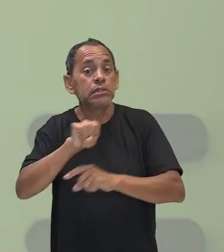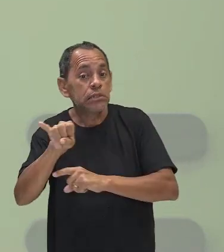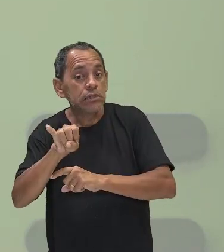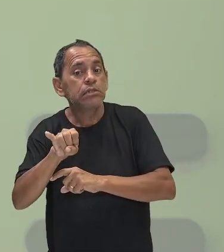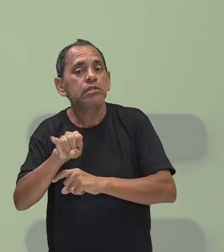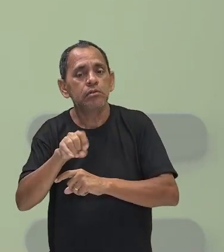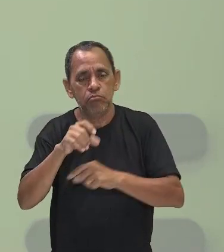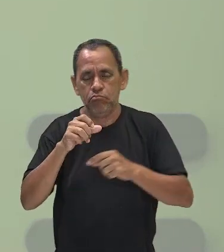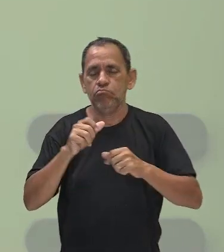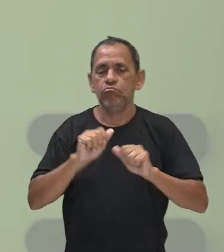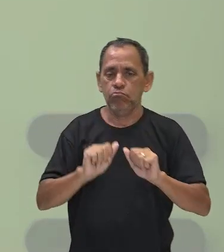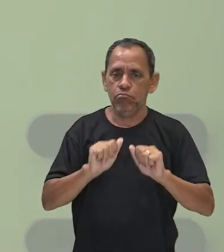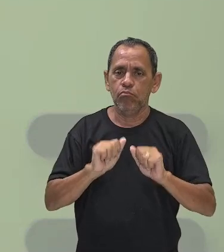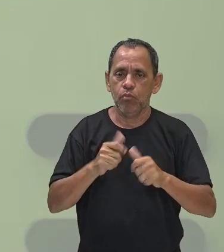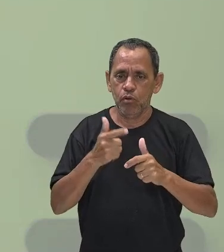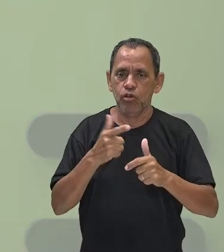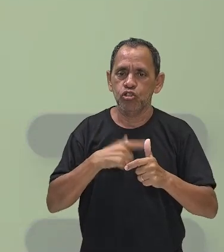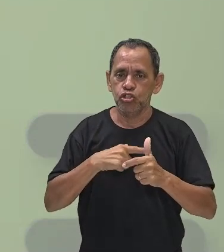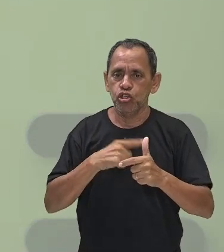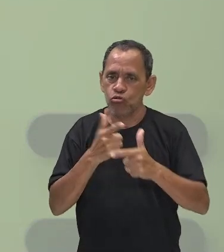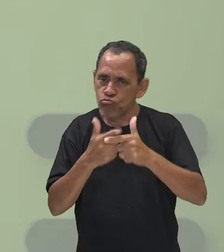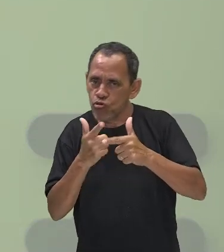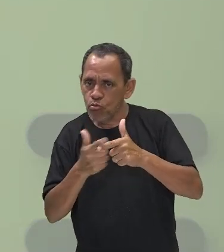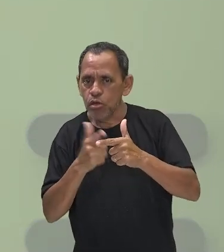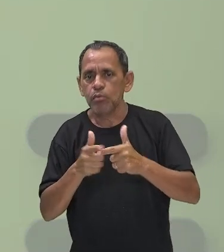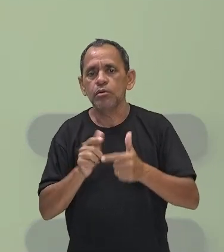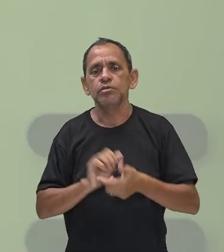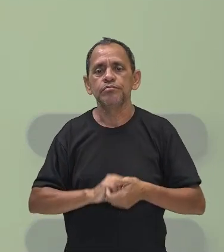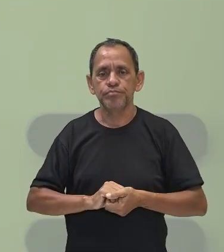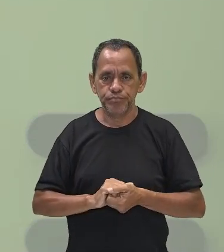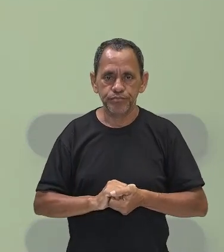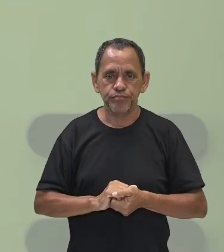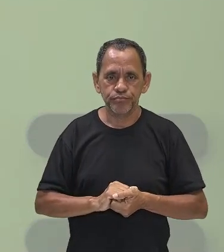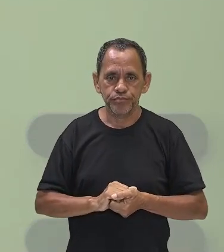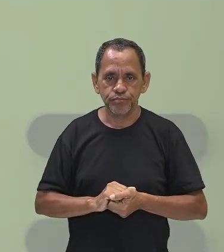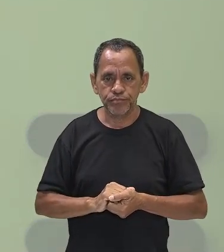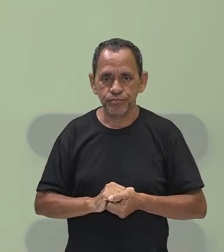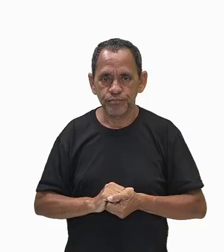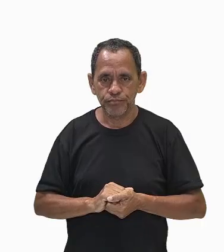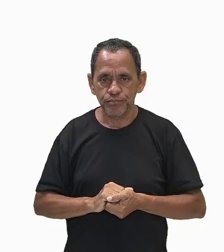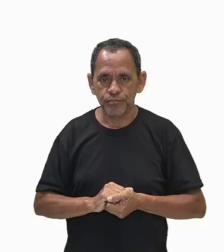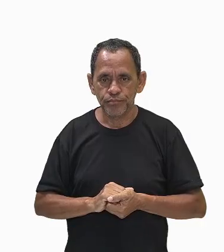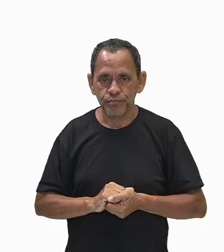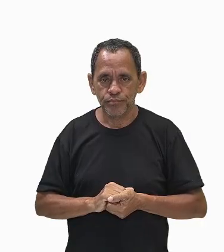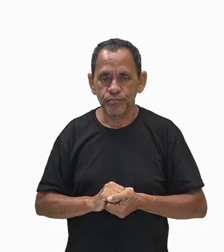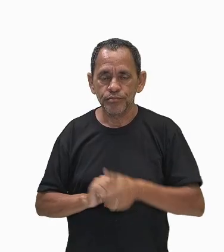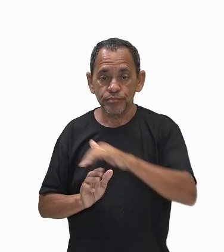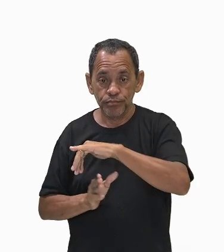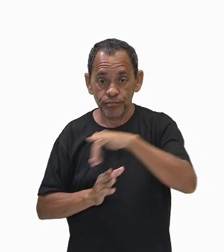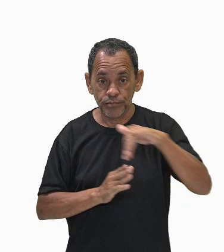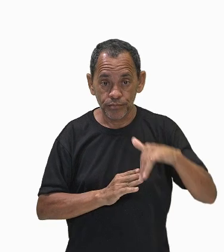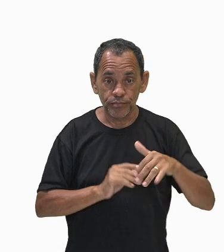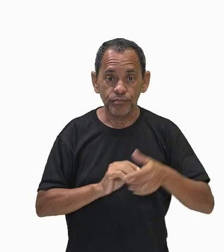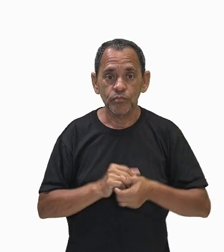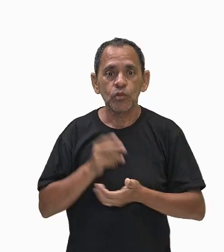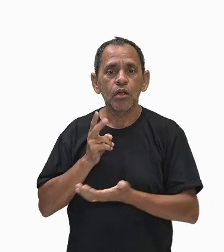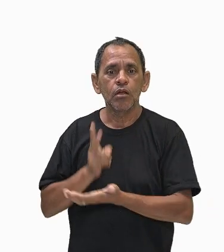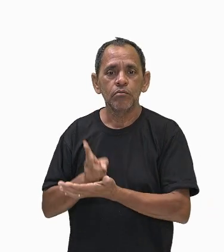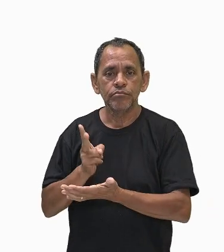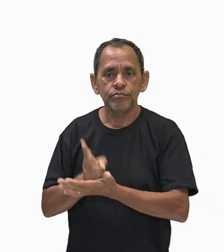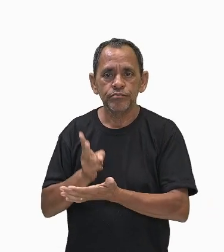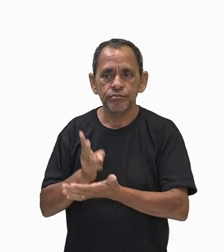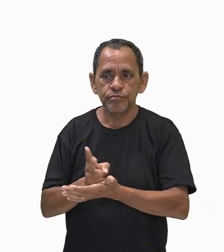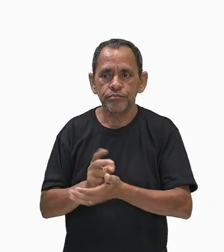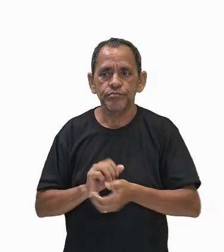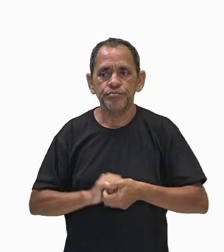com algumas situações que eu vou citar daqui a pouquinho para vocês na nossa aula. Dando continuidade aí, os componentes